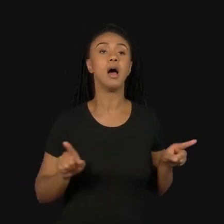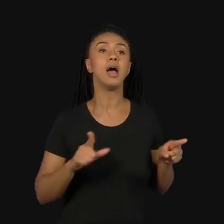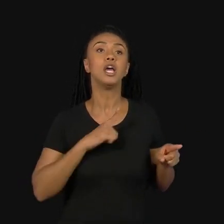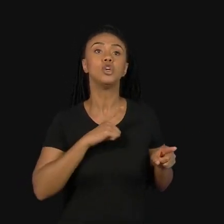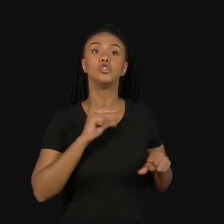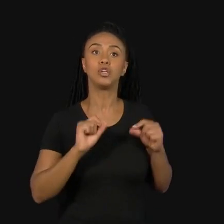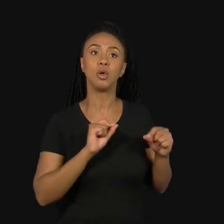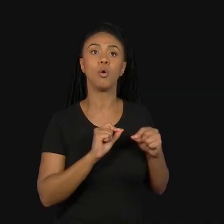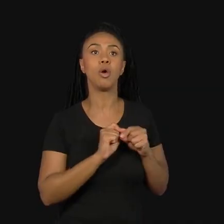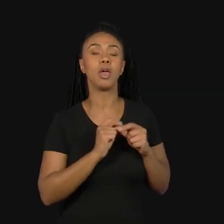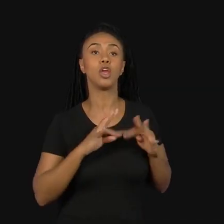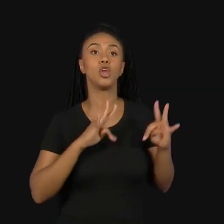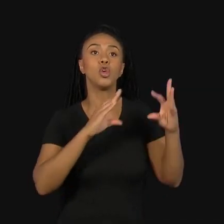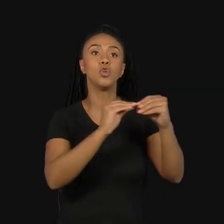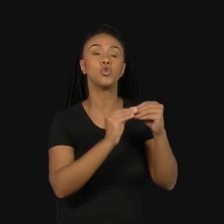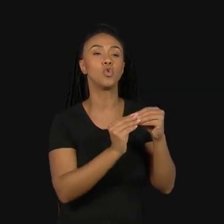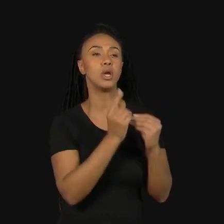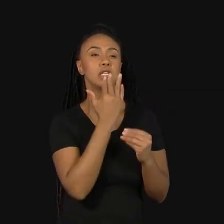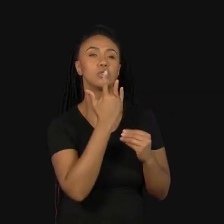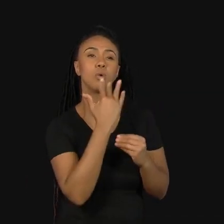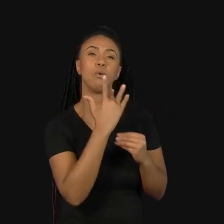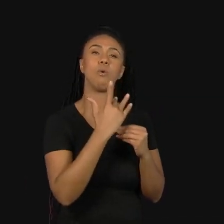seus trabalhos.